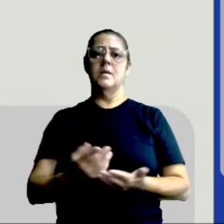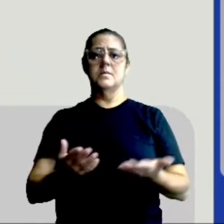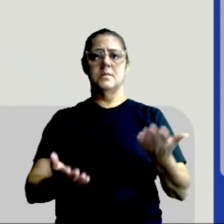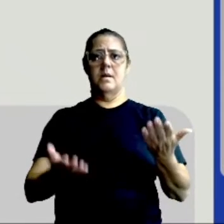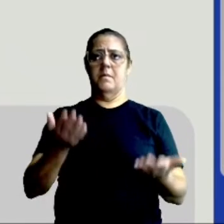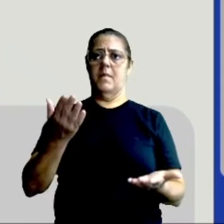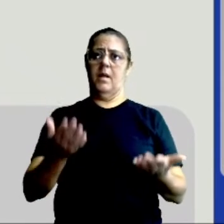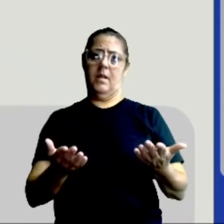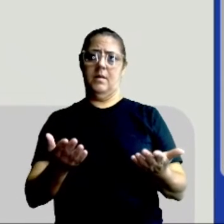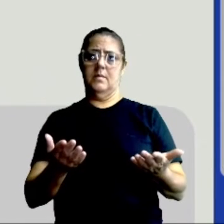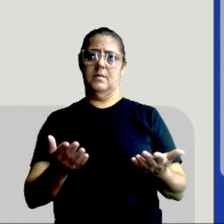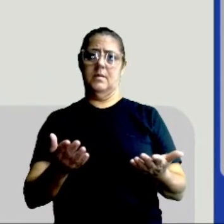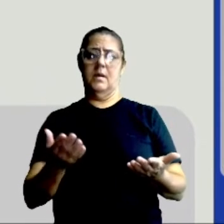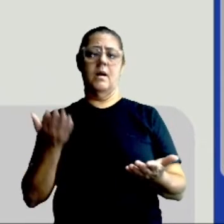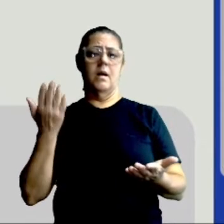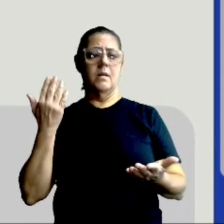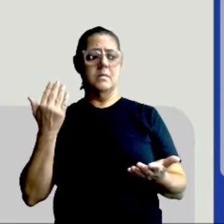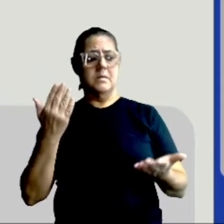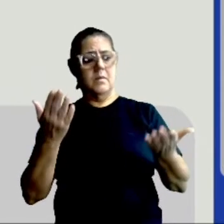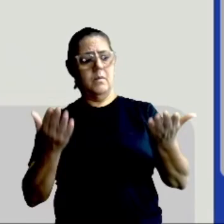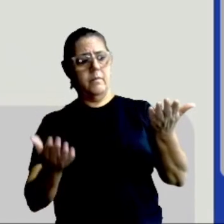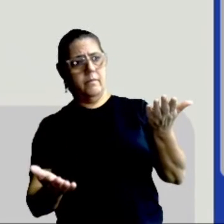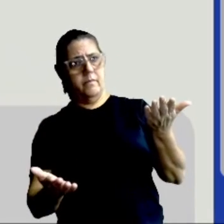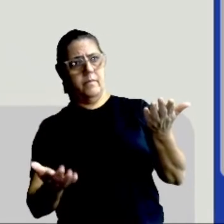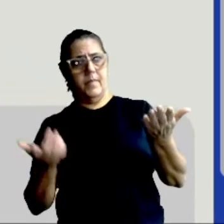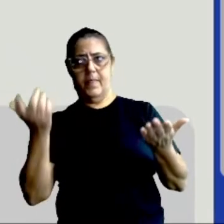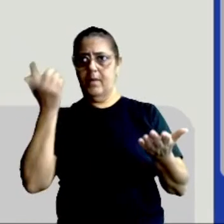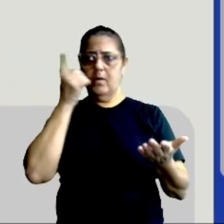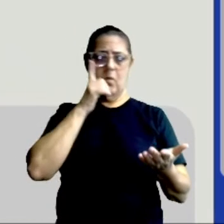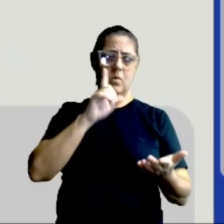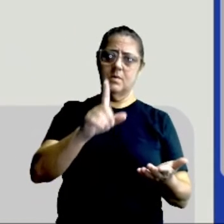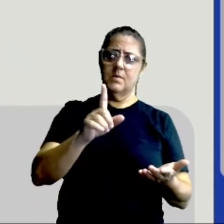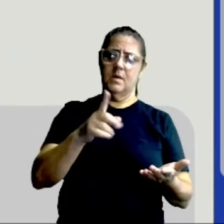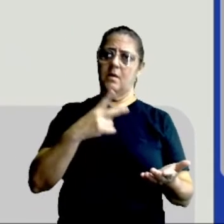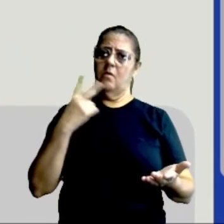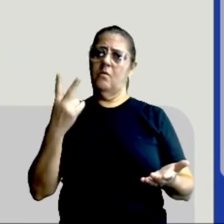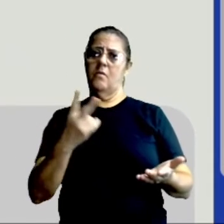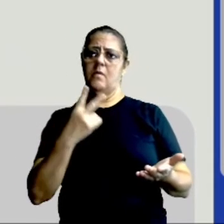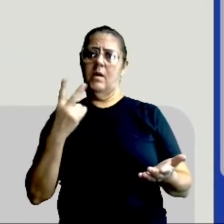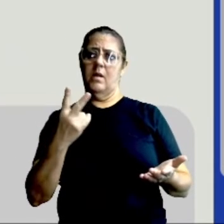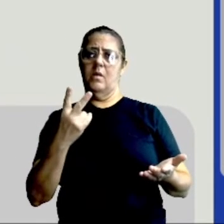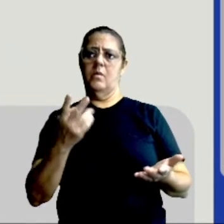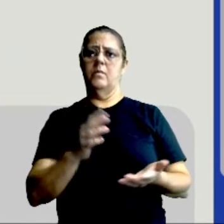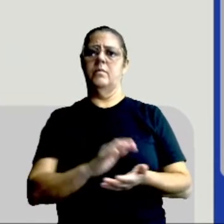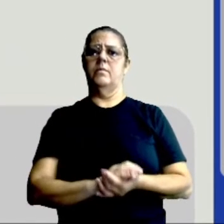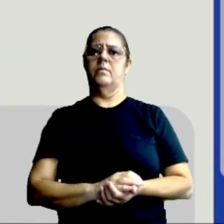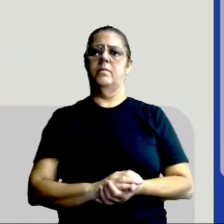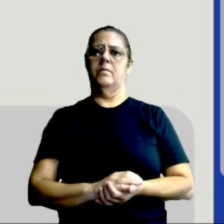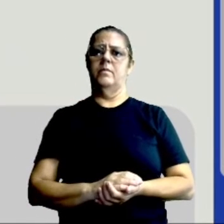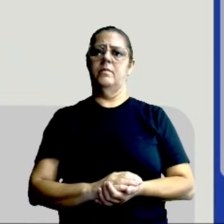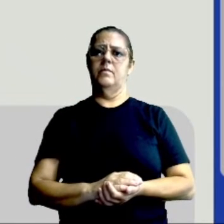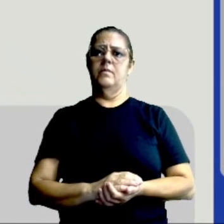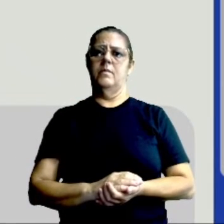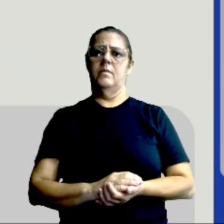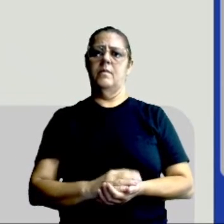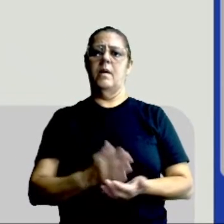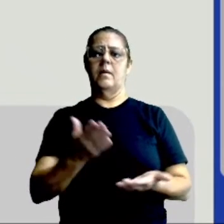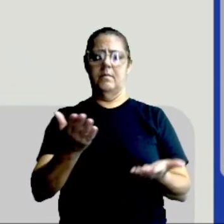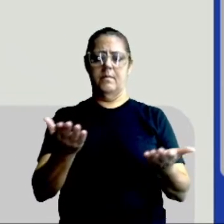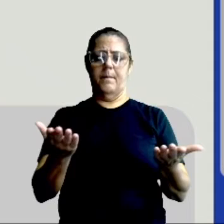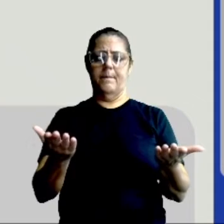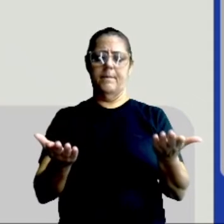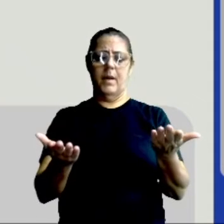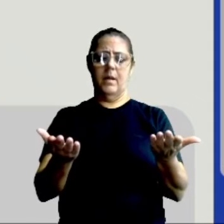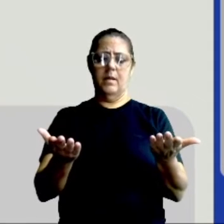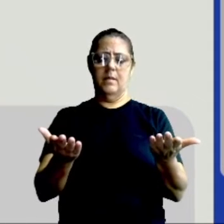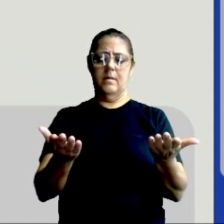balança estivesse desequilibrada, de fato a gente não ia conseguir descobrir os valores. Mas não é o caso. Nossas balanças estão